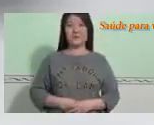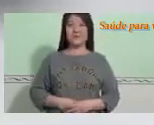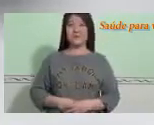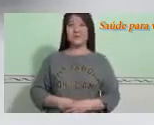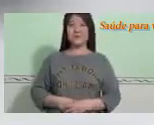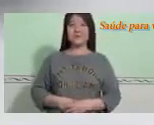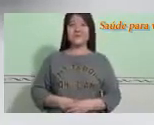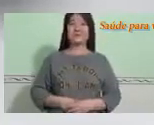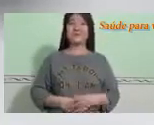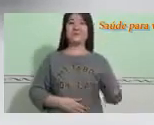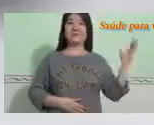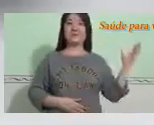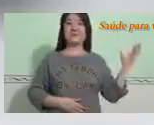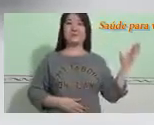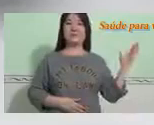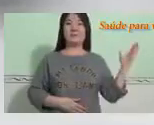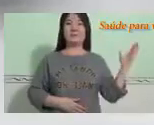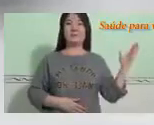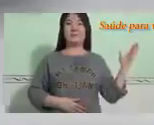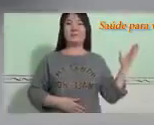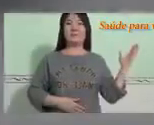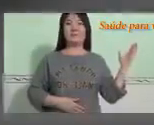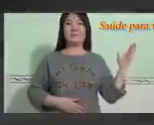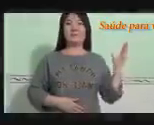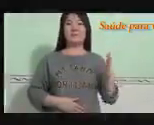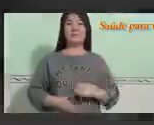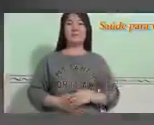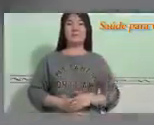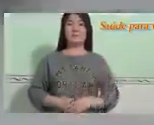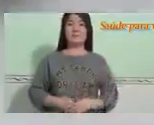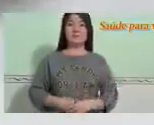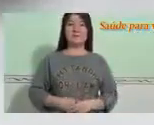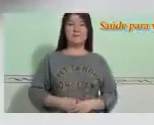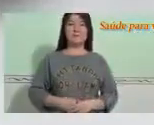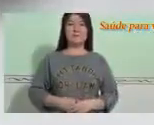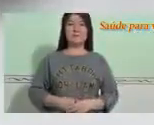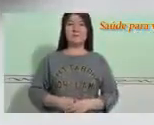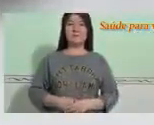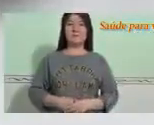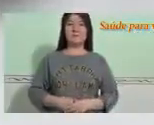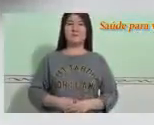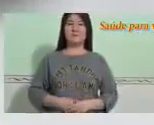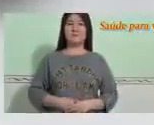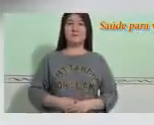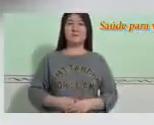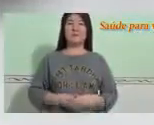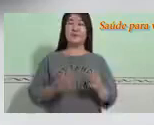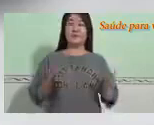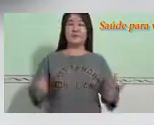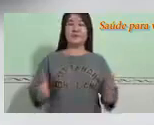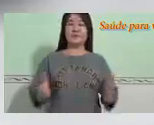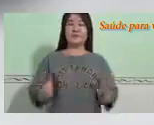Esses efeitos são devido ao alto teor de cafeína consumido através do pó de guaraná, vírgula, exame conhecidos como